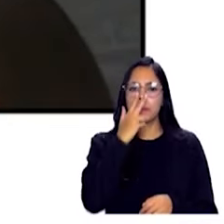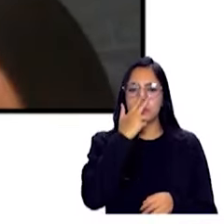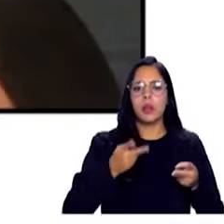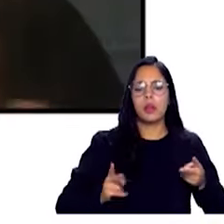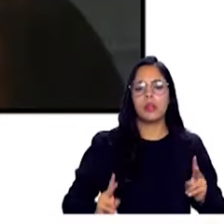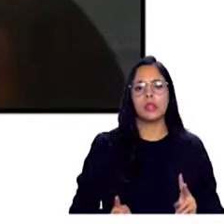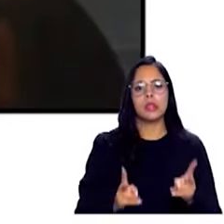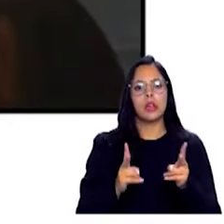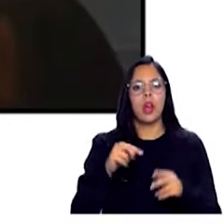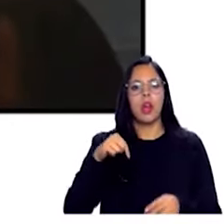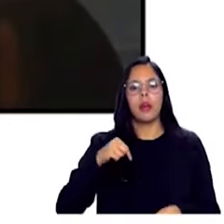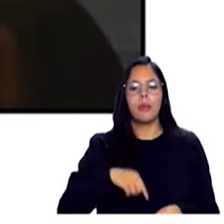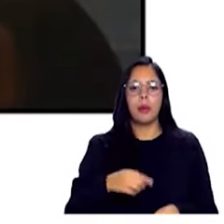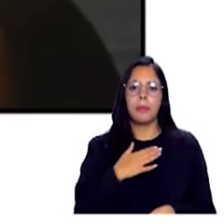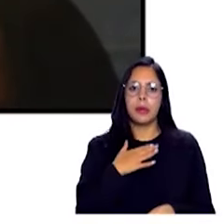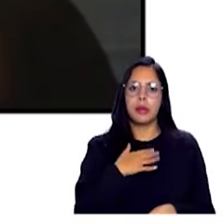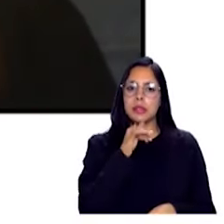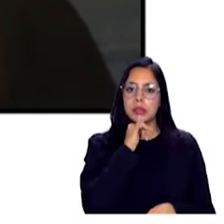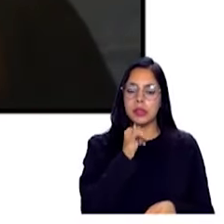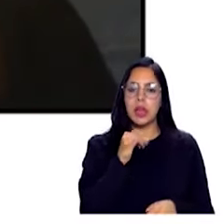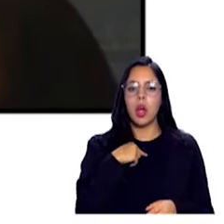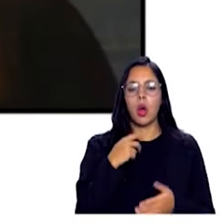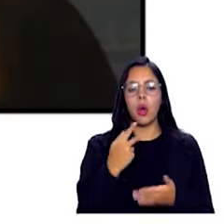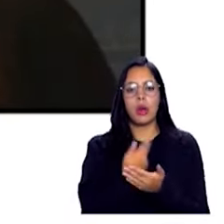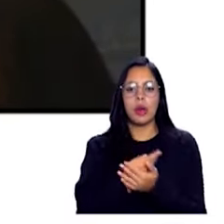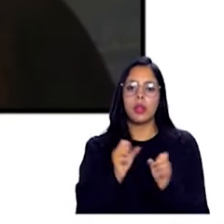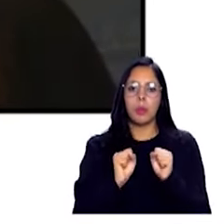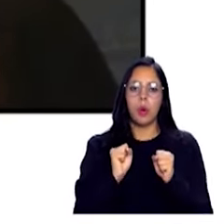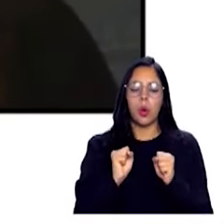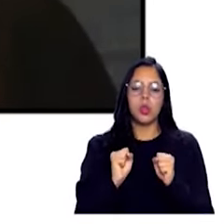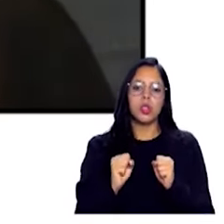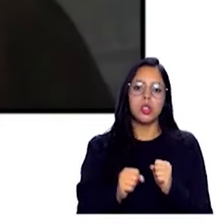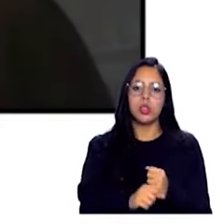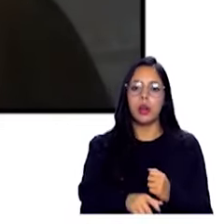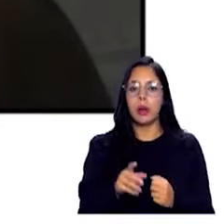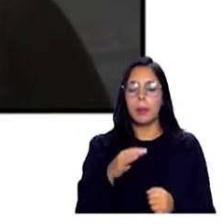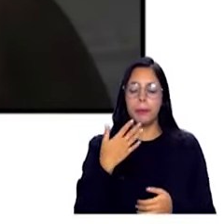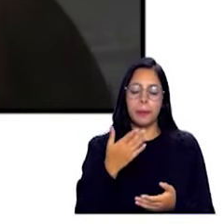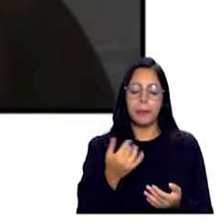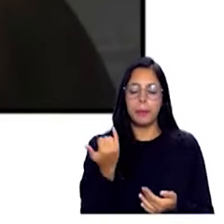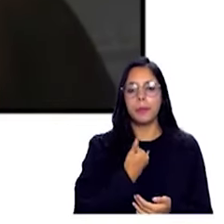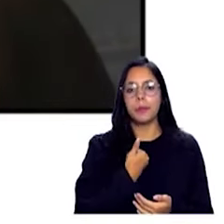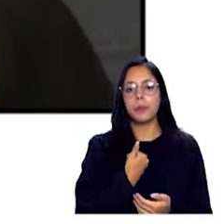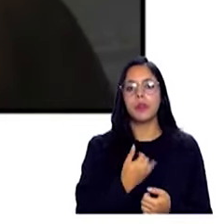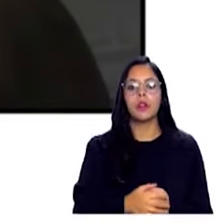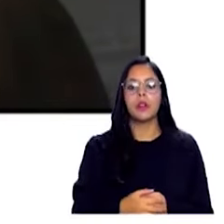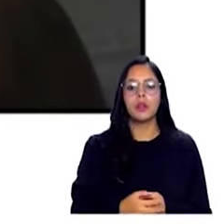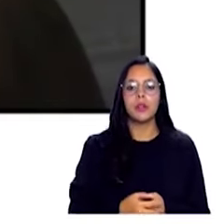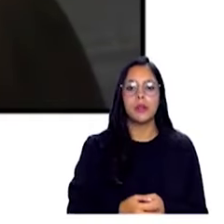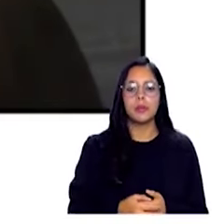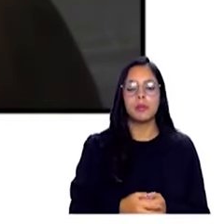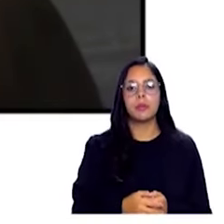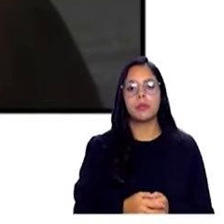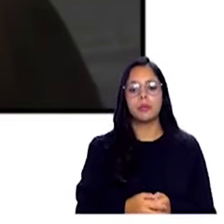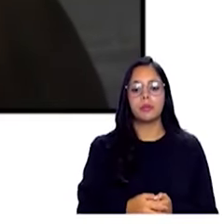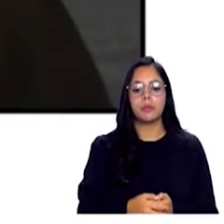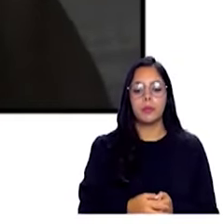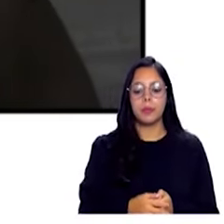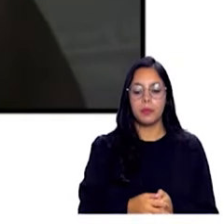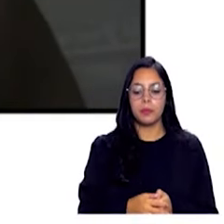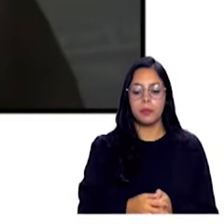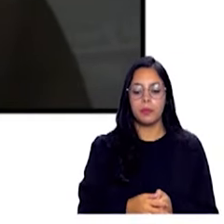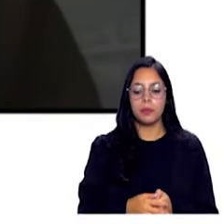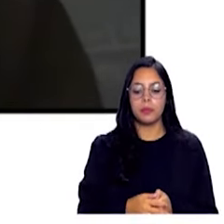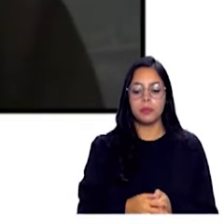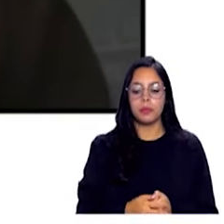mim e que me corrijam os magistrados da corte de cassação que estão presentes nesse meu painel é que eh a o